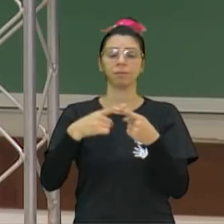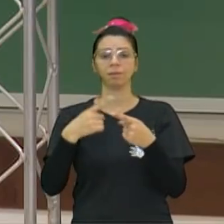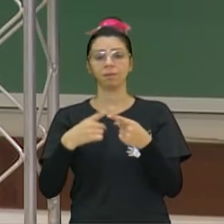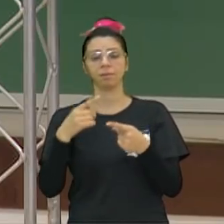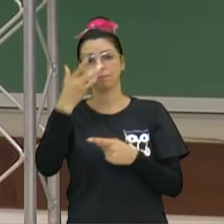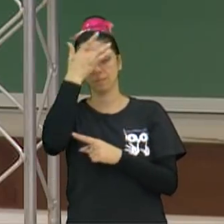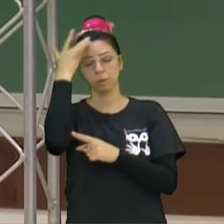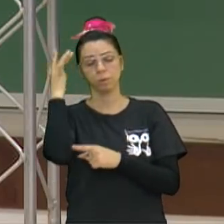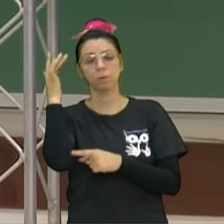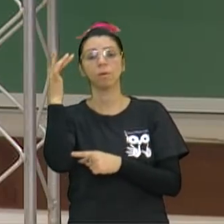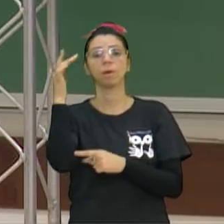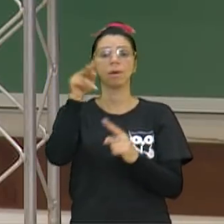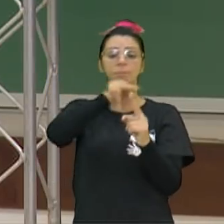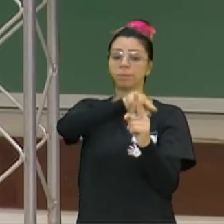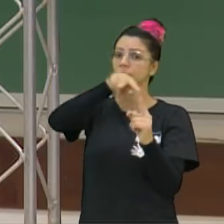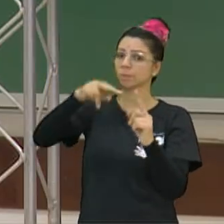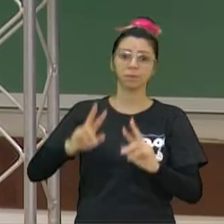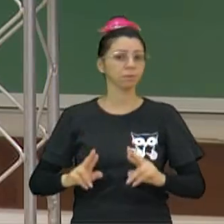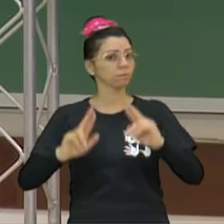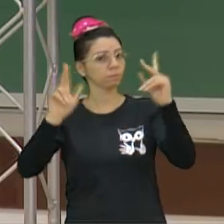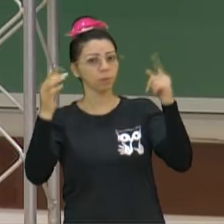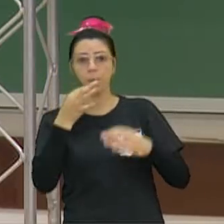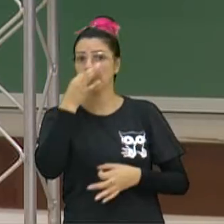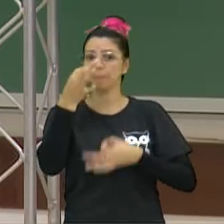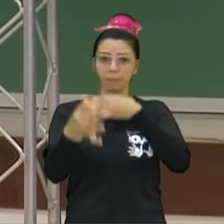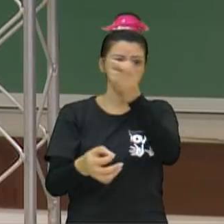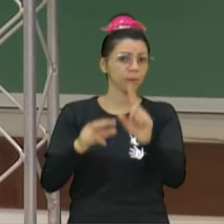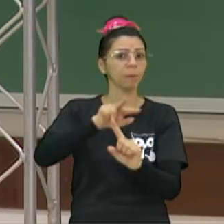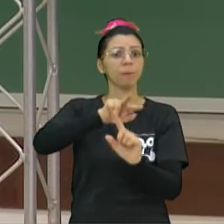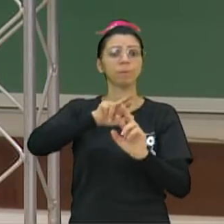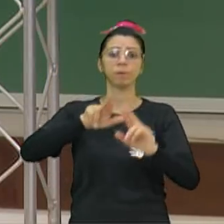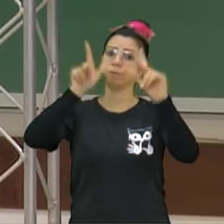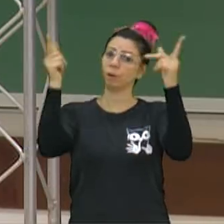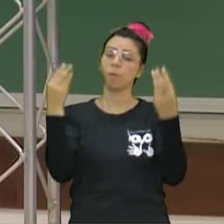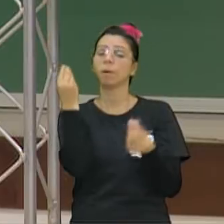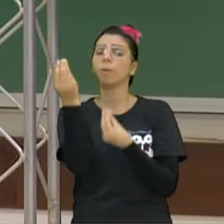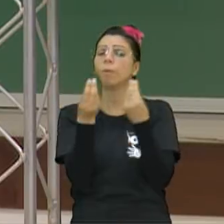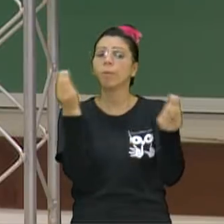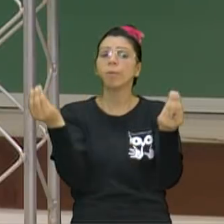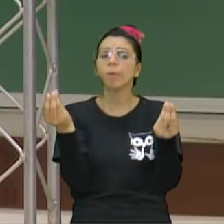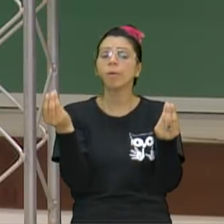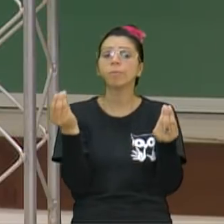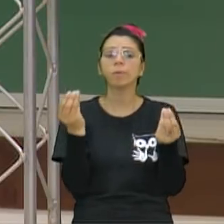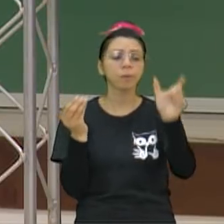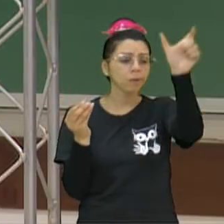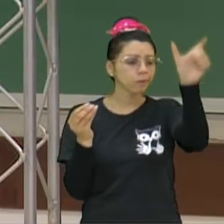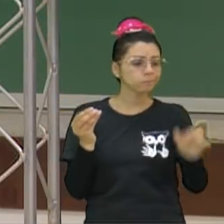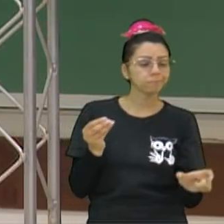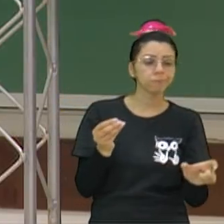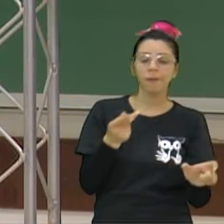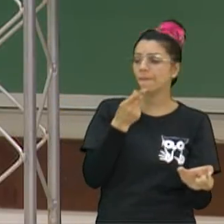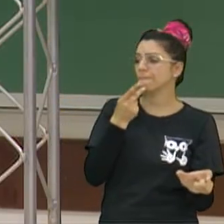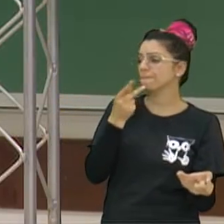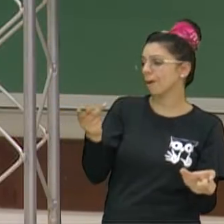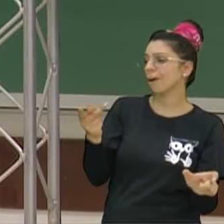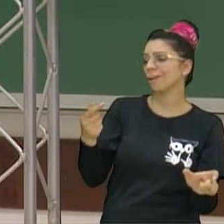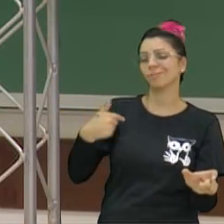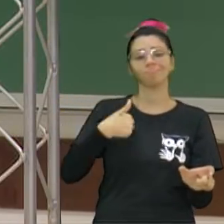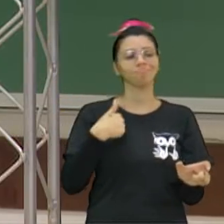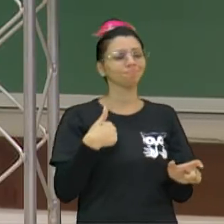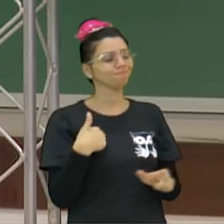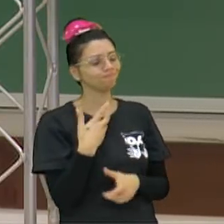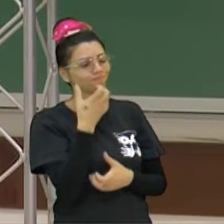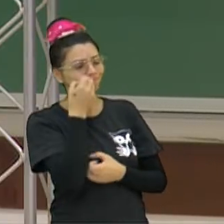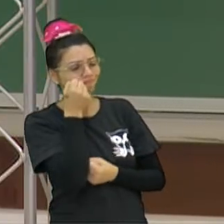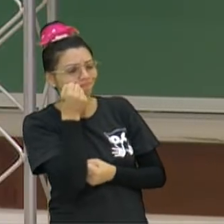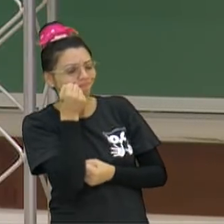têm opiniões diferentes. Então, como mediar isso tudo quando uma pessoa, às vezes, tem uma fala que desagrada, né? Ou